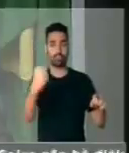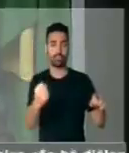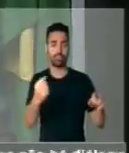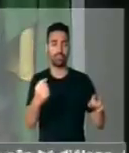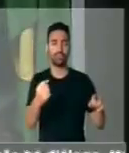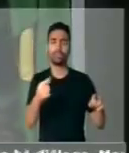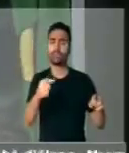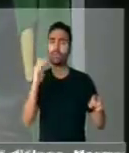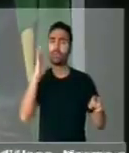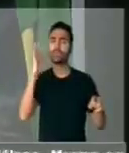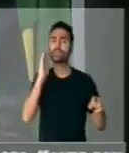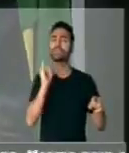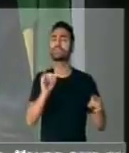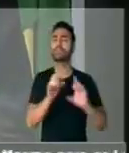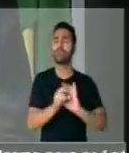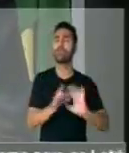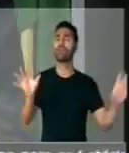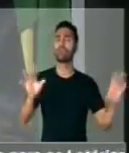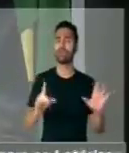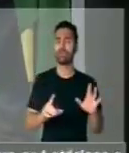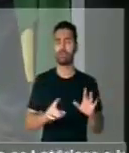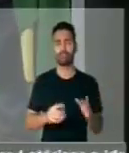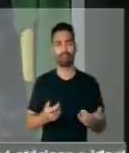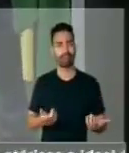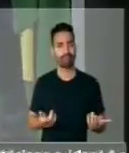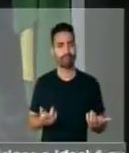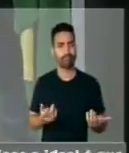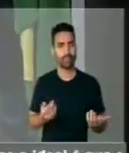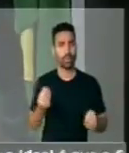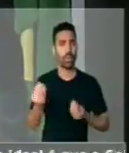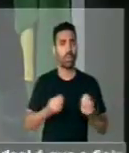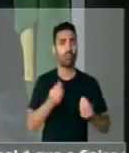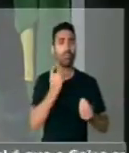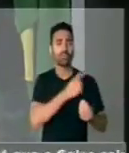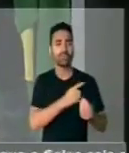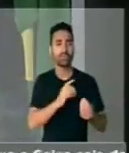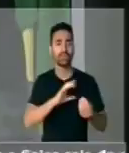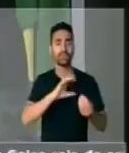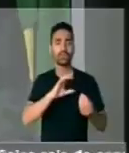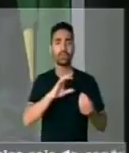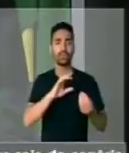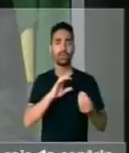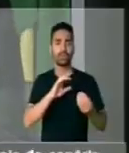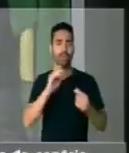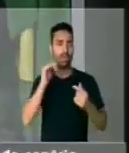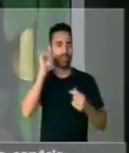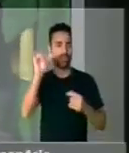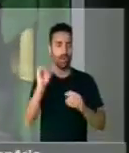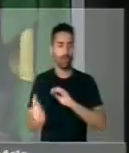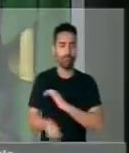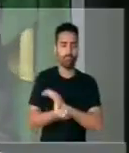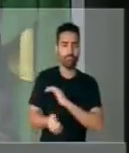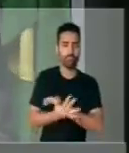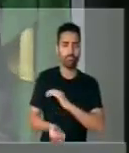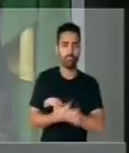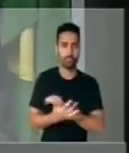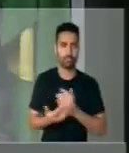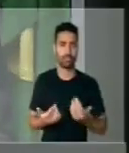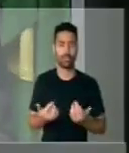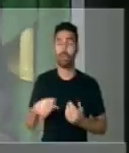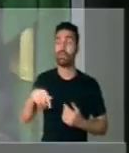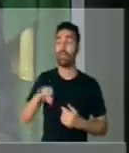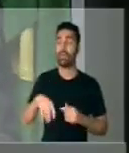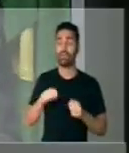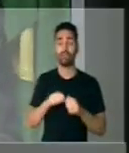for legalizado, quem que vai combater o Caixa 2? Quem que vai fiscalizar com o potencial